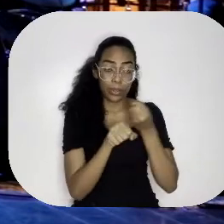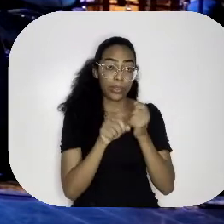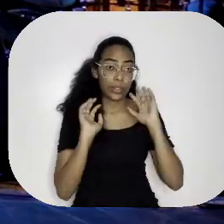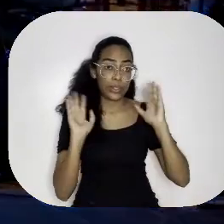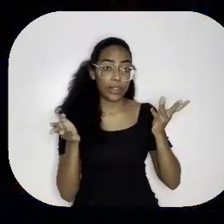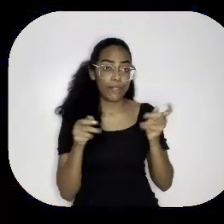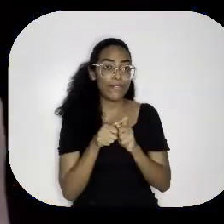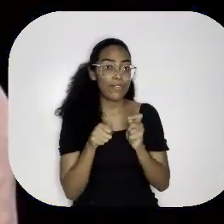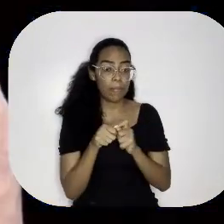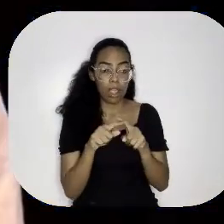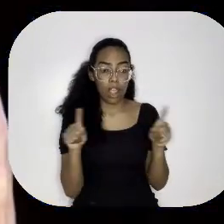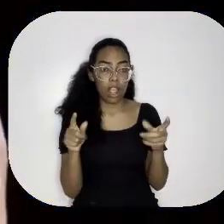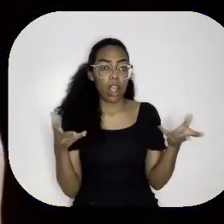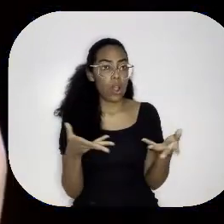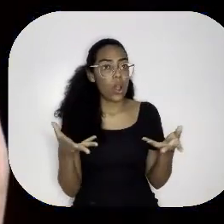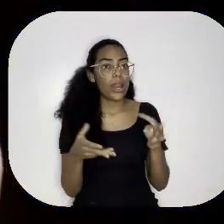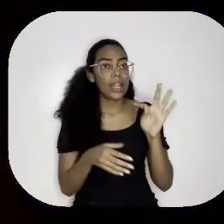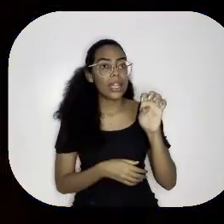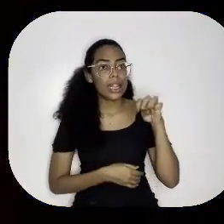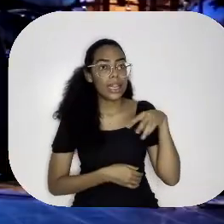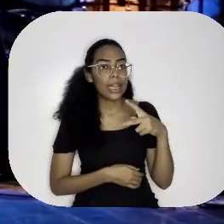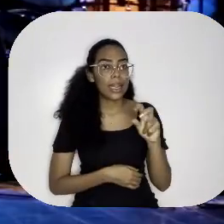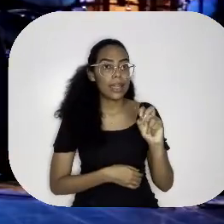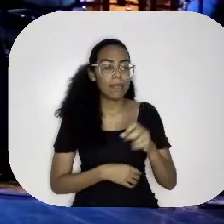já fiz a do próximo ano, mas vamos fazer aqui a do tempo. Vamos lá, Lu!